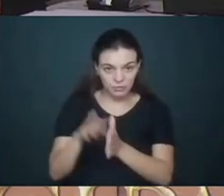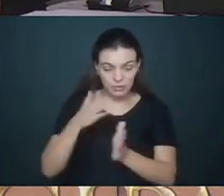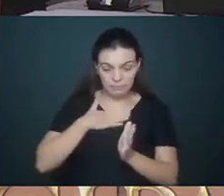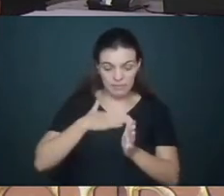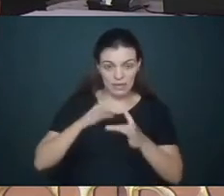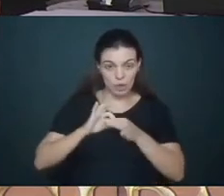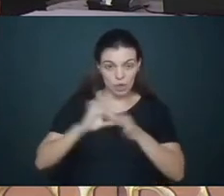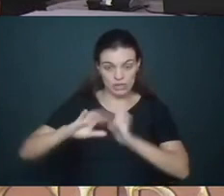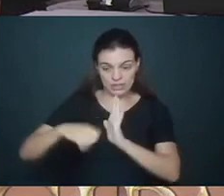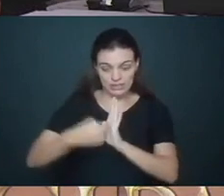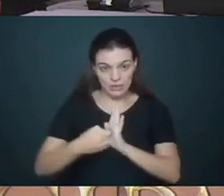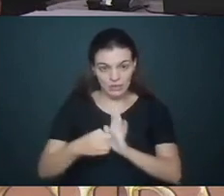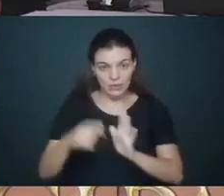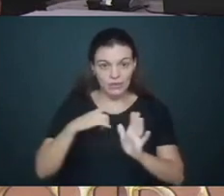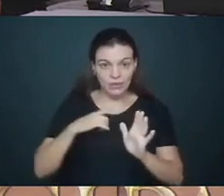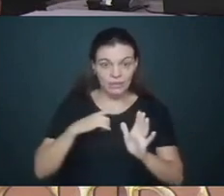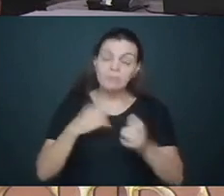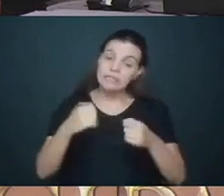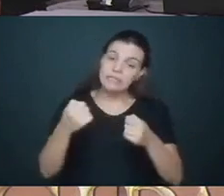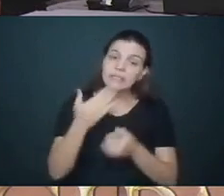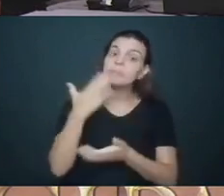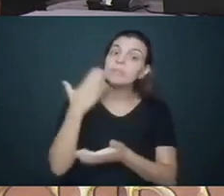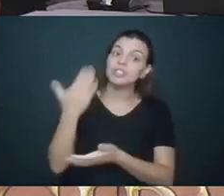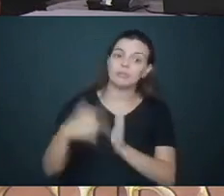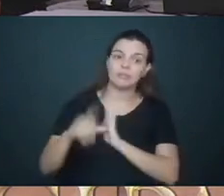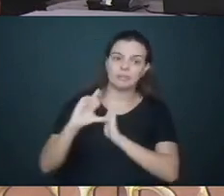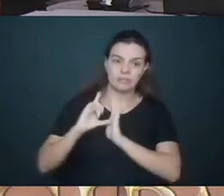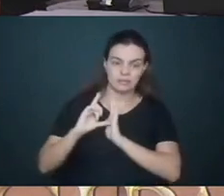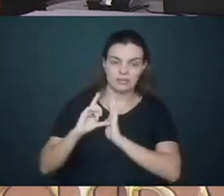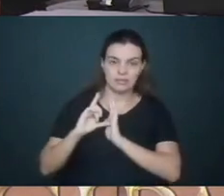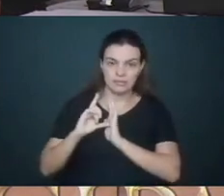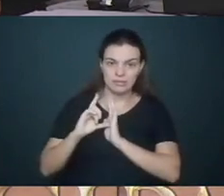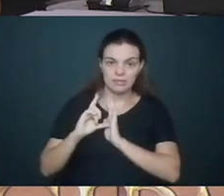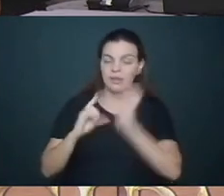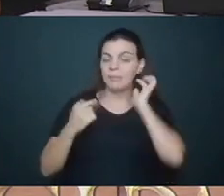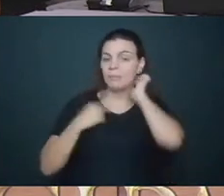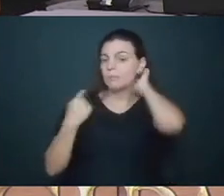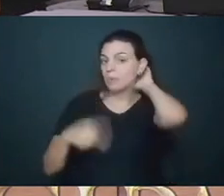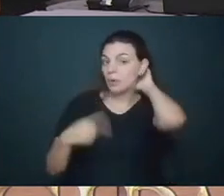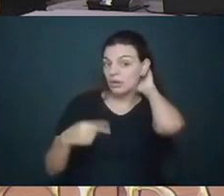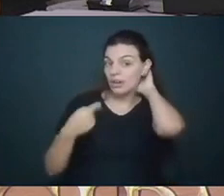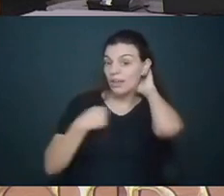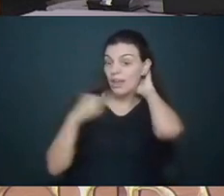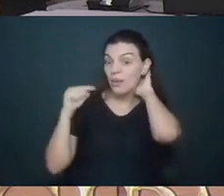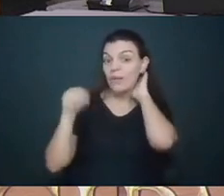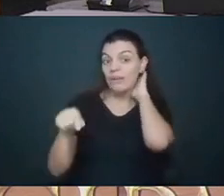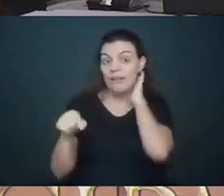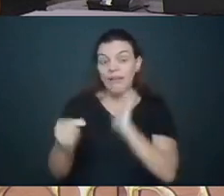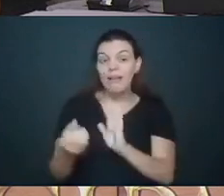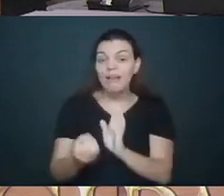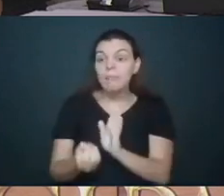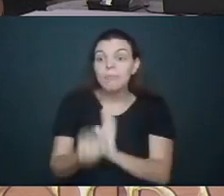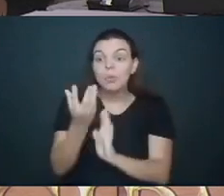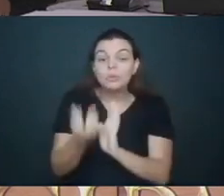a época do ano, tem que ser sob encomenda. Porque somos só, por enquanto, nós dois produtores. Semana que vem vou em Minas Gerais